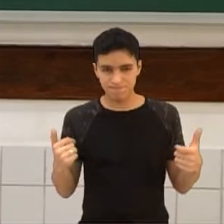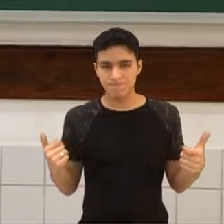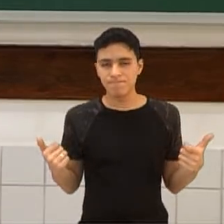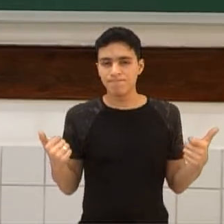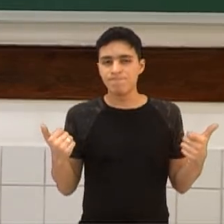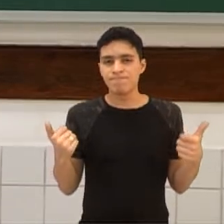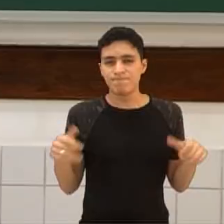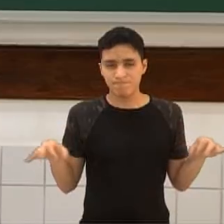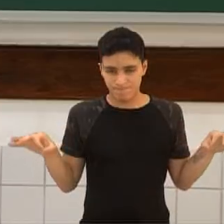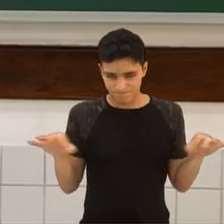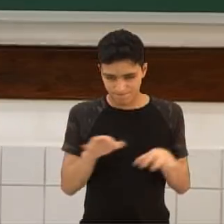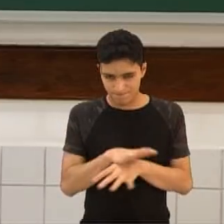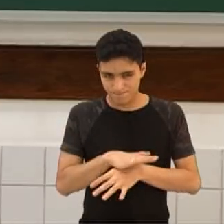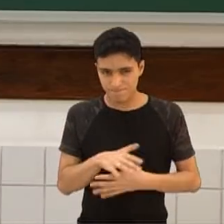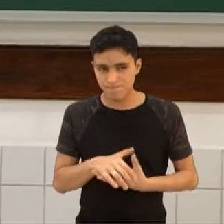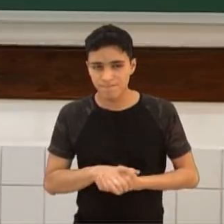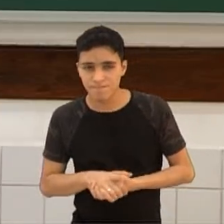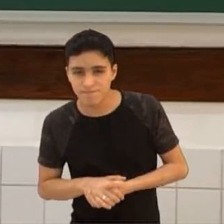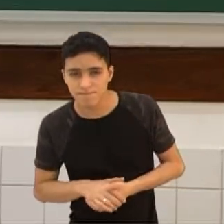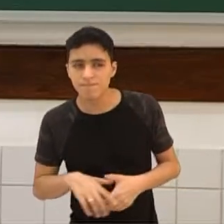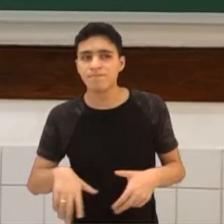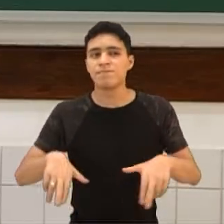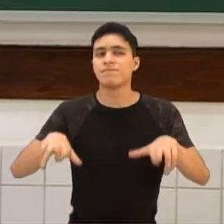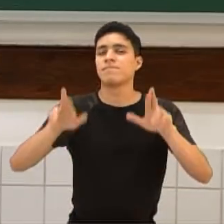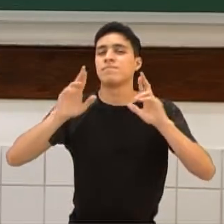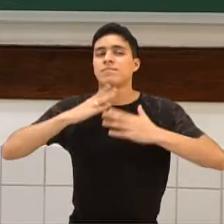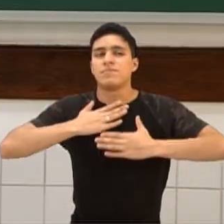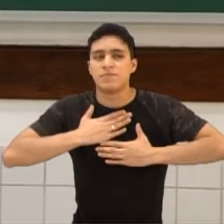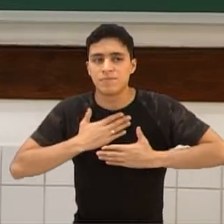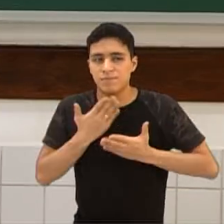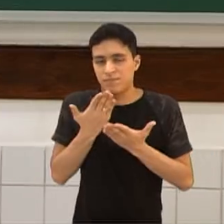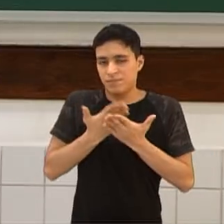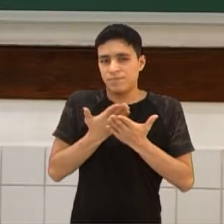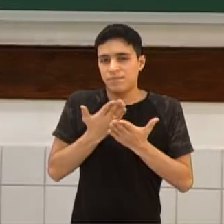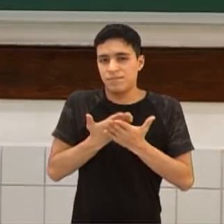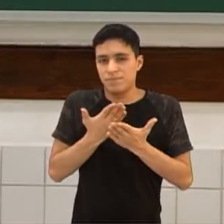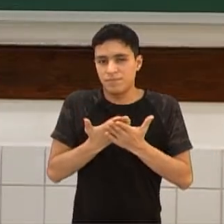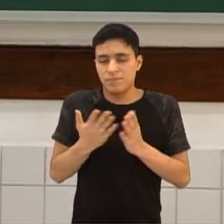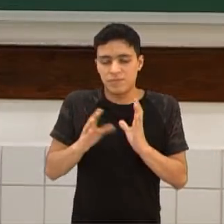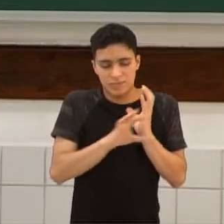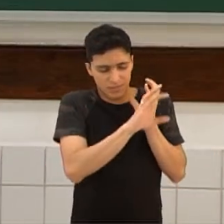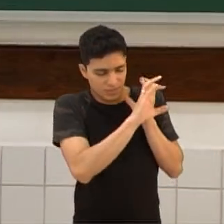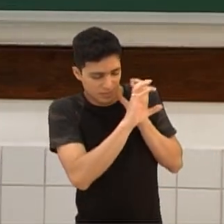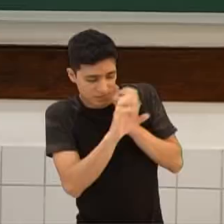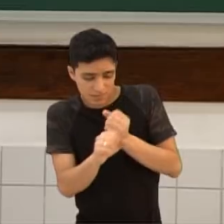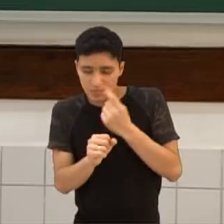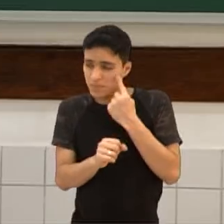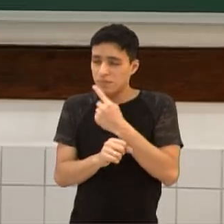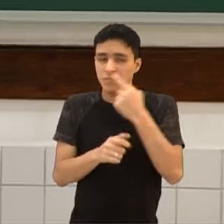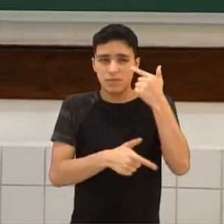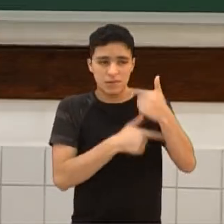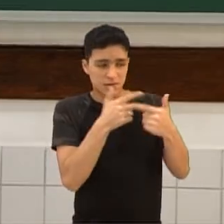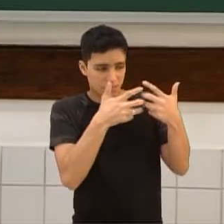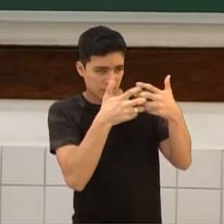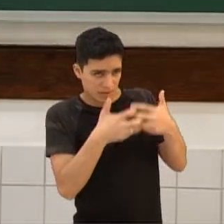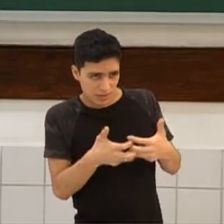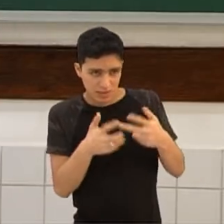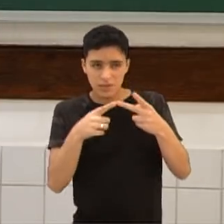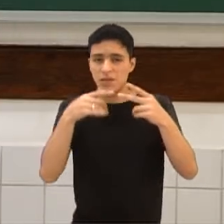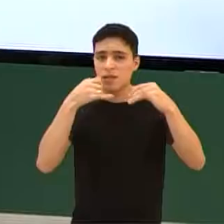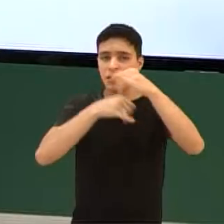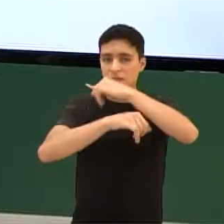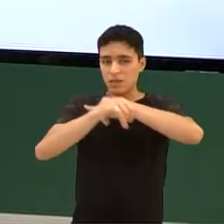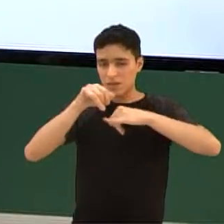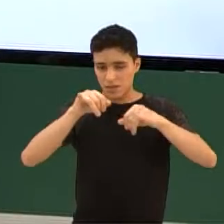meus queridos? Espero que tenham gostado da nossa aula. Então, retomando aqui, nós falamos sobre trabalho mecânico, aquela energia que é